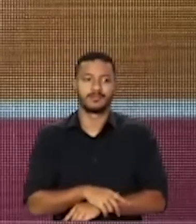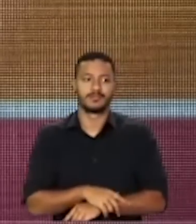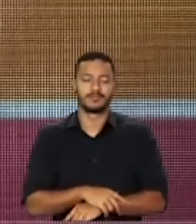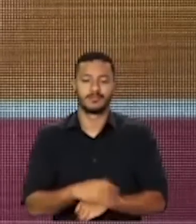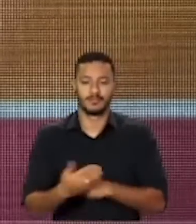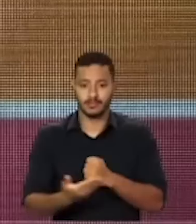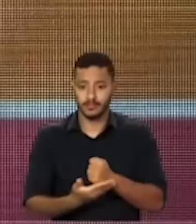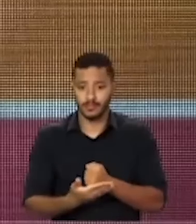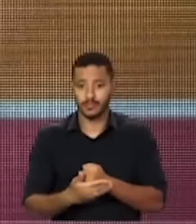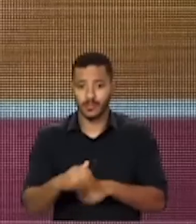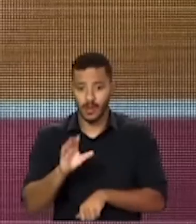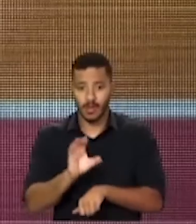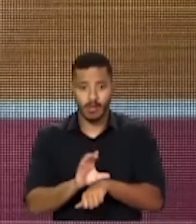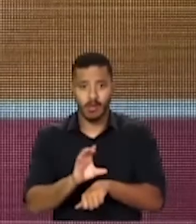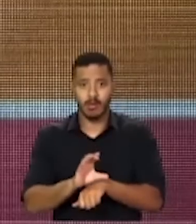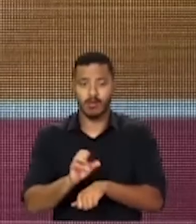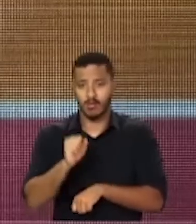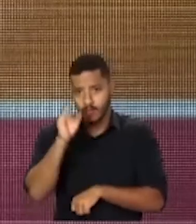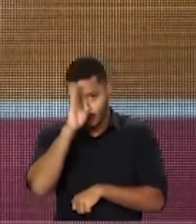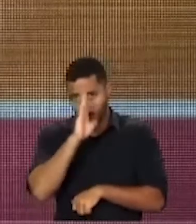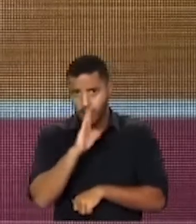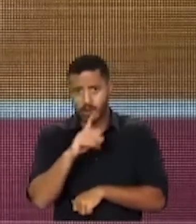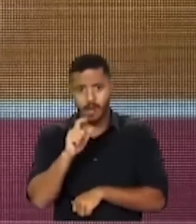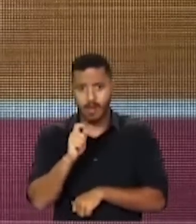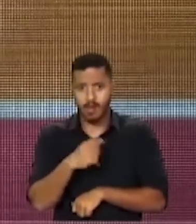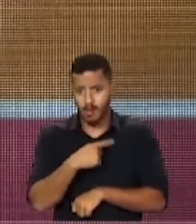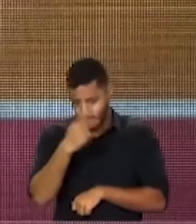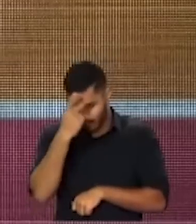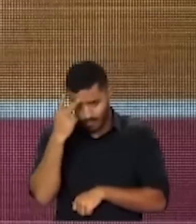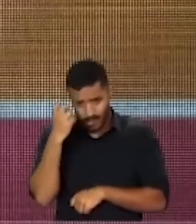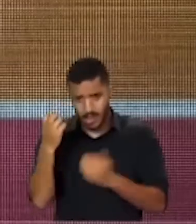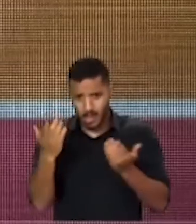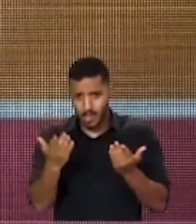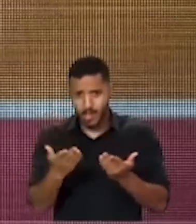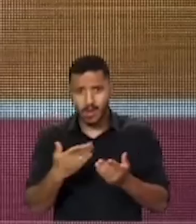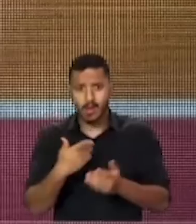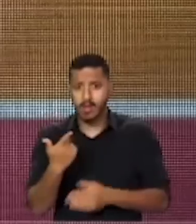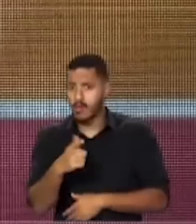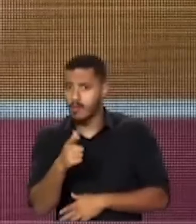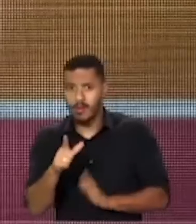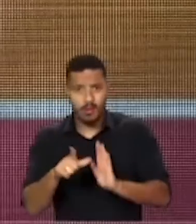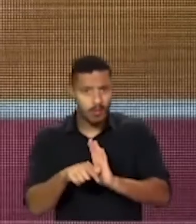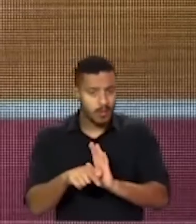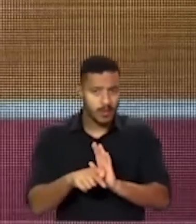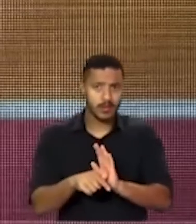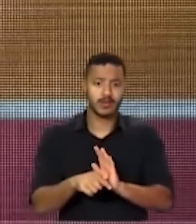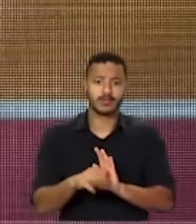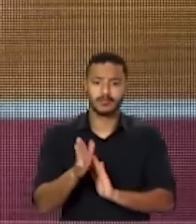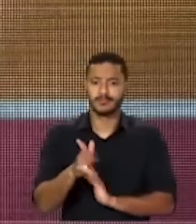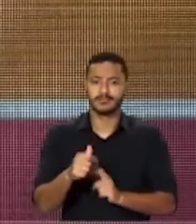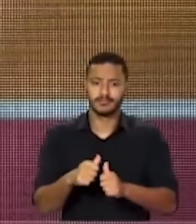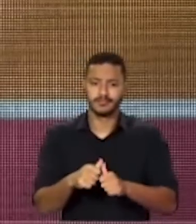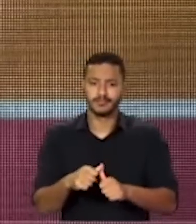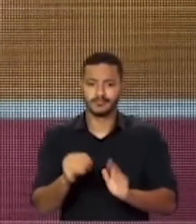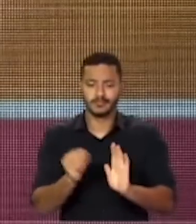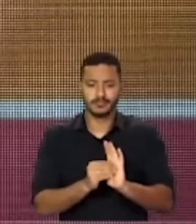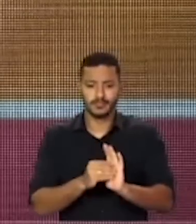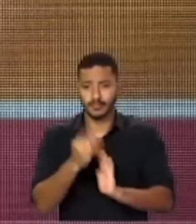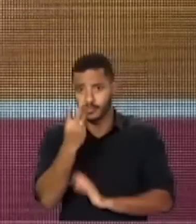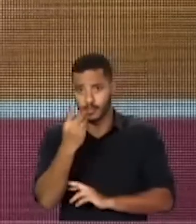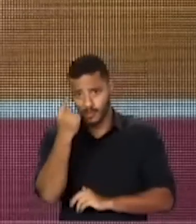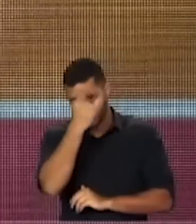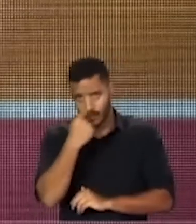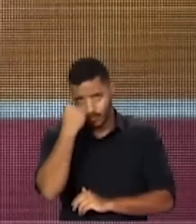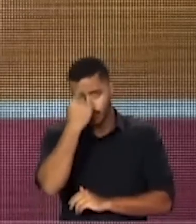no Código de Trânsito Brasileiro, para que os eleitores agora não tenham atraso, porque nós já estávamos faltando aí